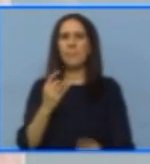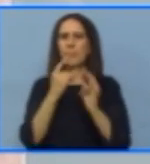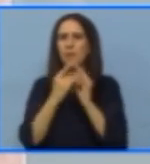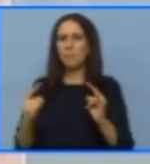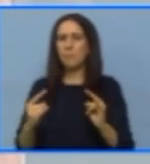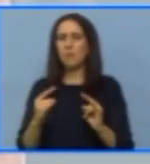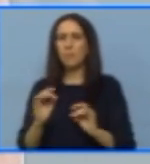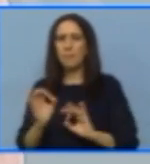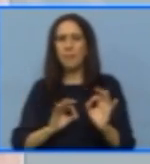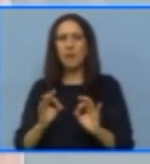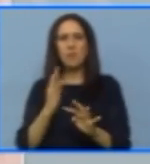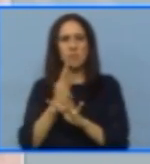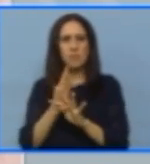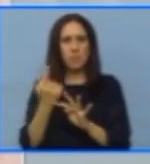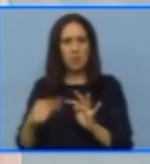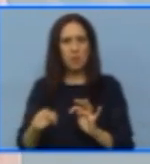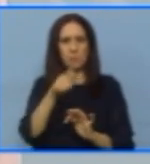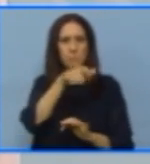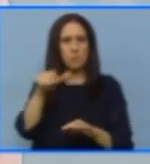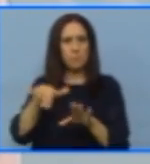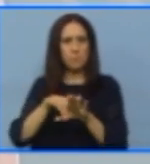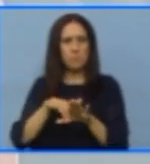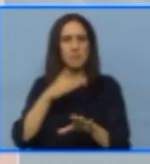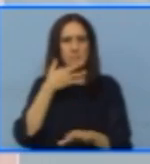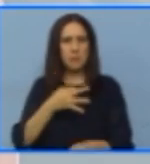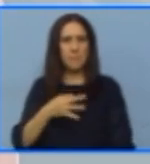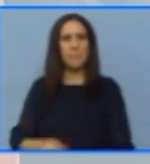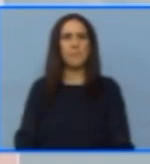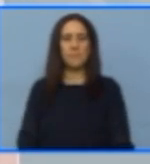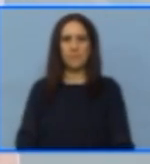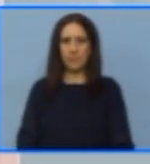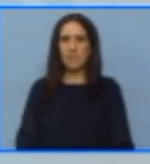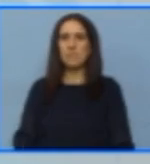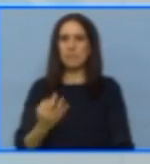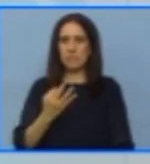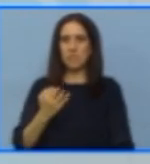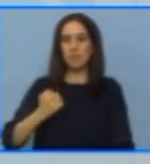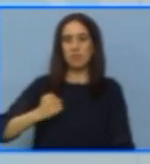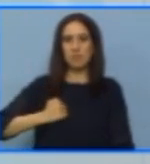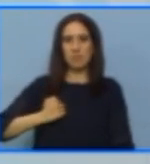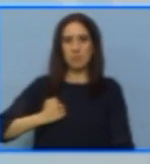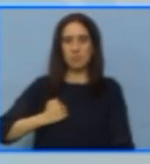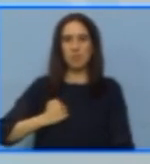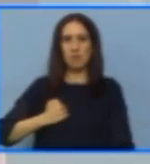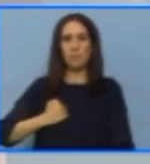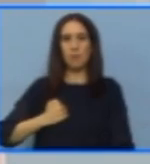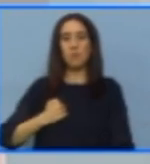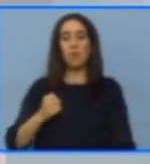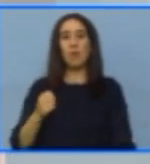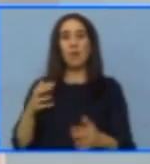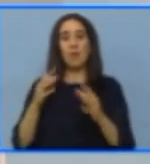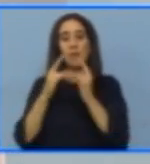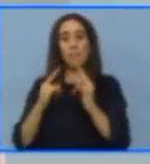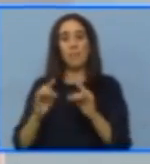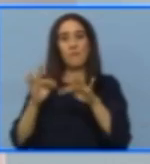os participantes? Sim, há uma Eucaristia no sábado, véspera do término do acampamento,